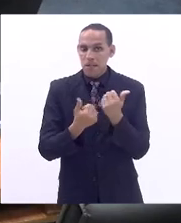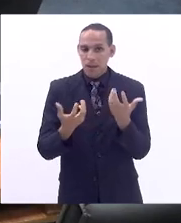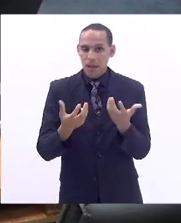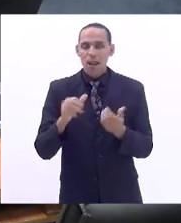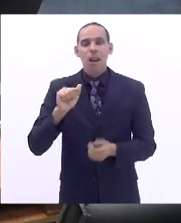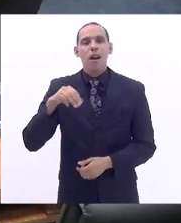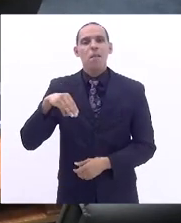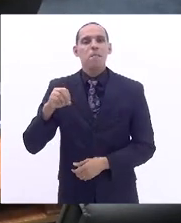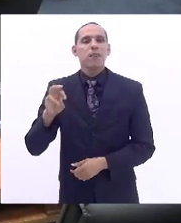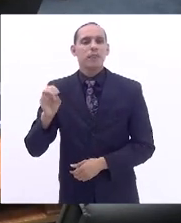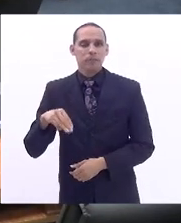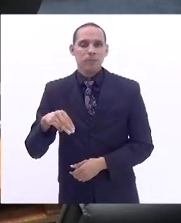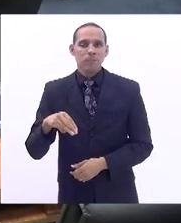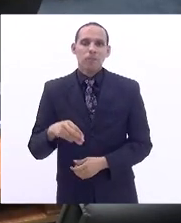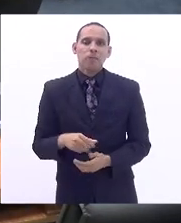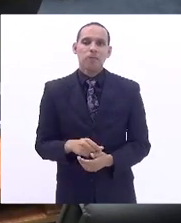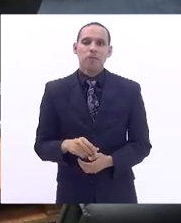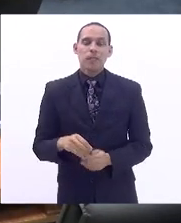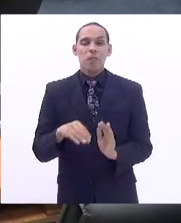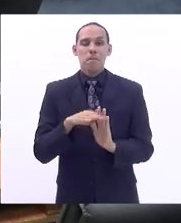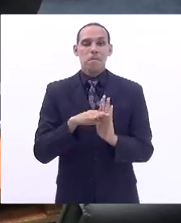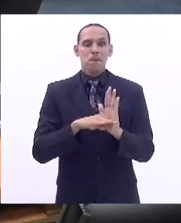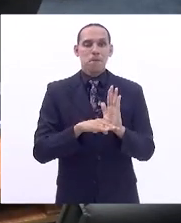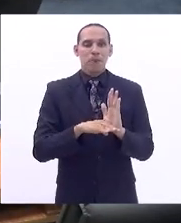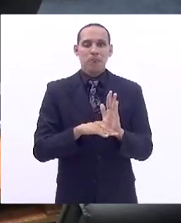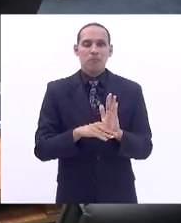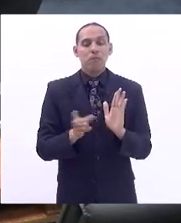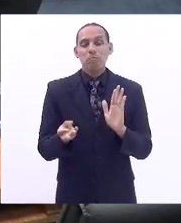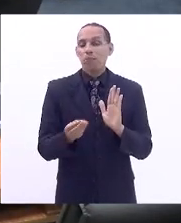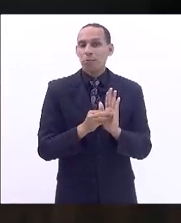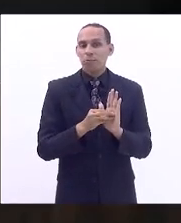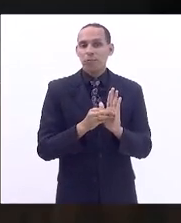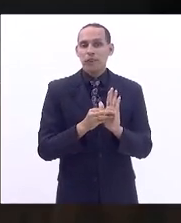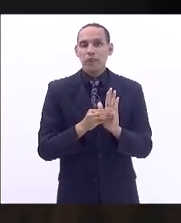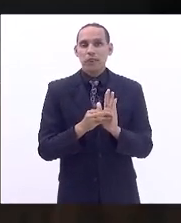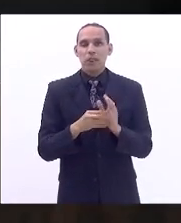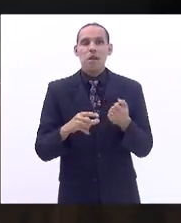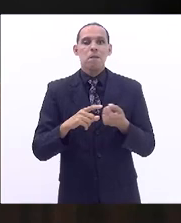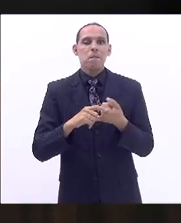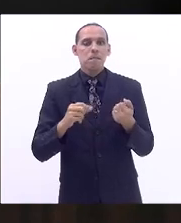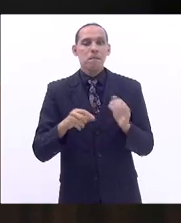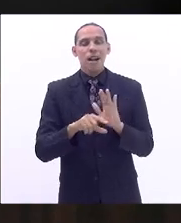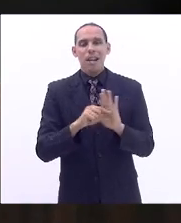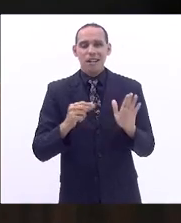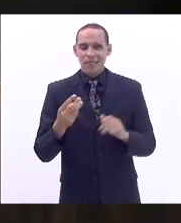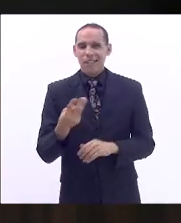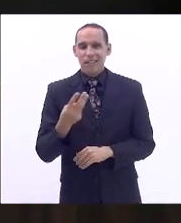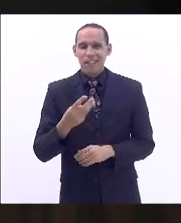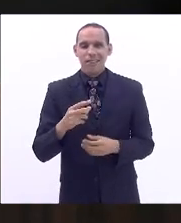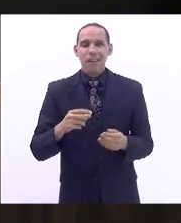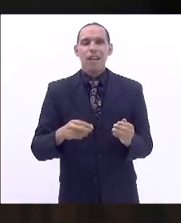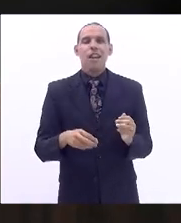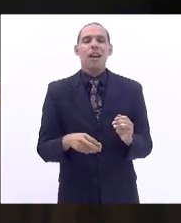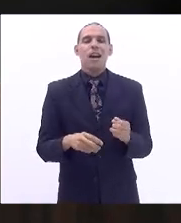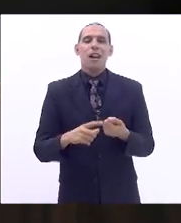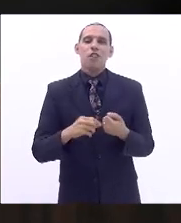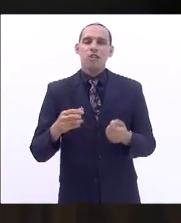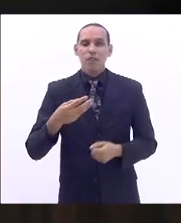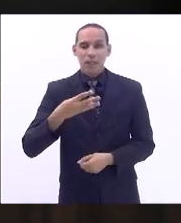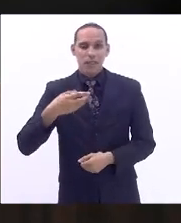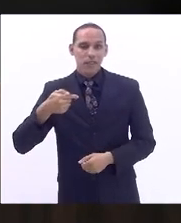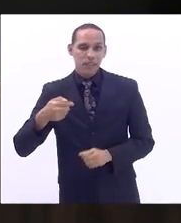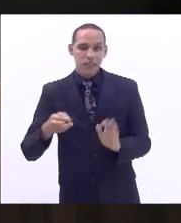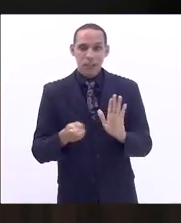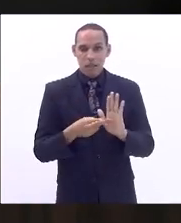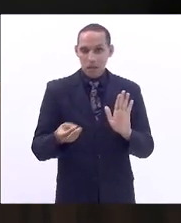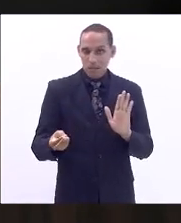Rodrigo Amorim vamos a pauta incluída na ordem do dia de acordo falar com o terceiro do artigo 47 do Regimento Interno em